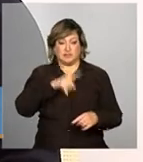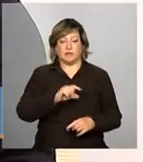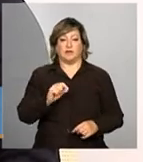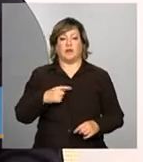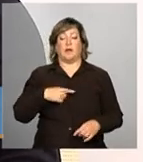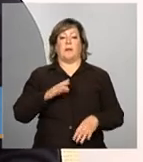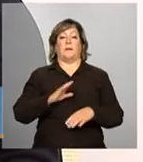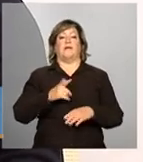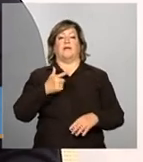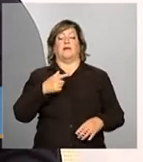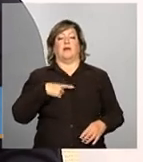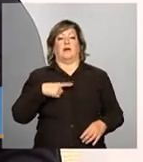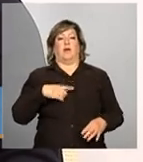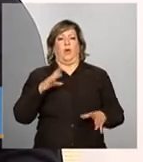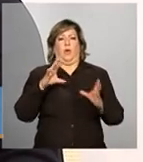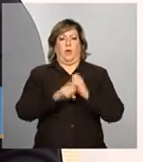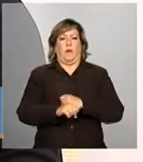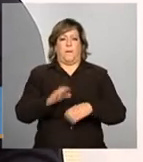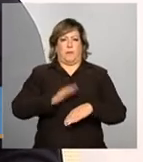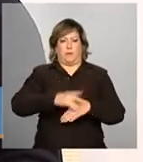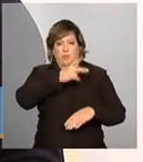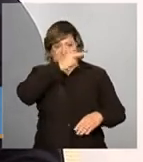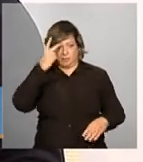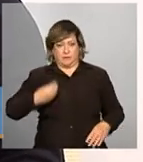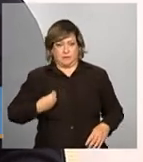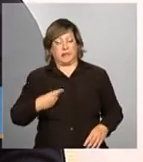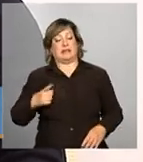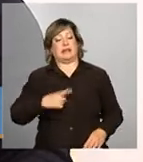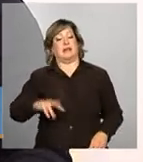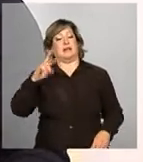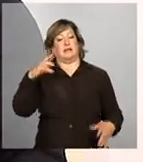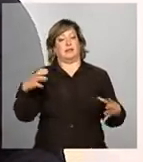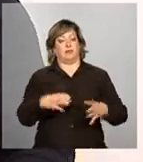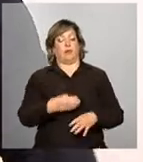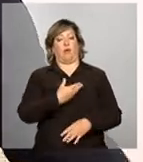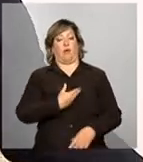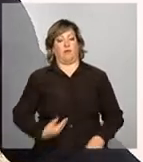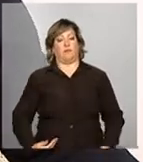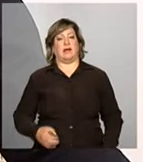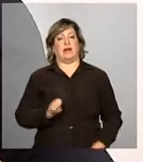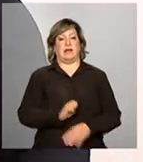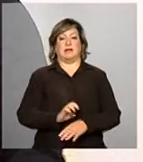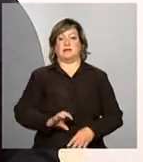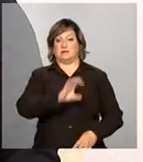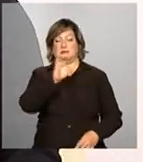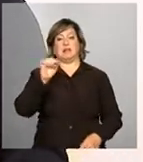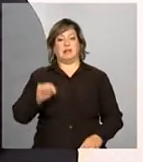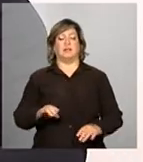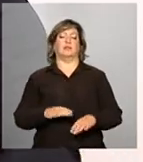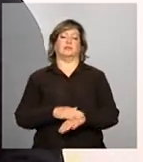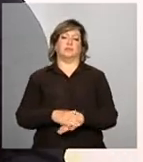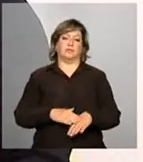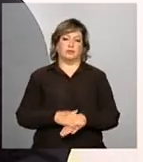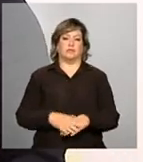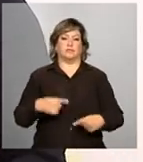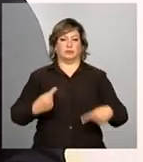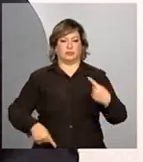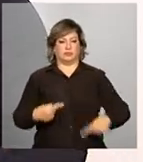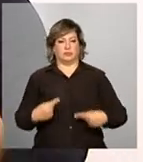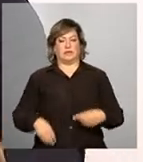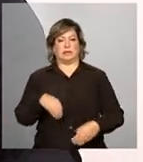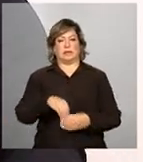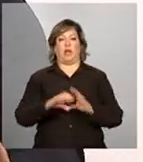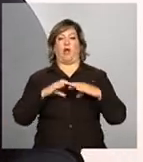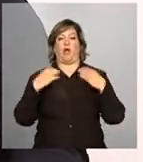habitantes tem que ser responsabilidade dos governos estaduais né está sendo discutidos nas conferências agora e também nós